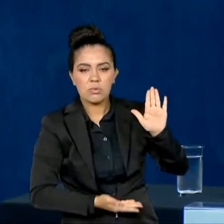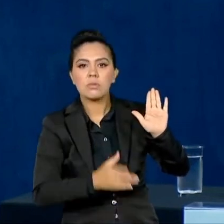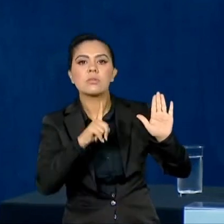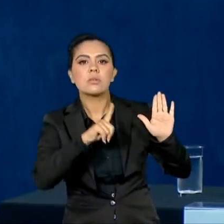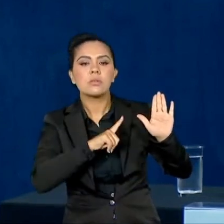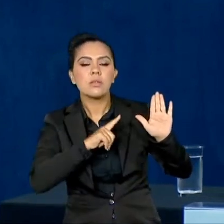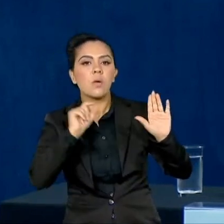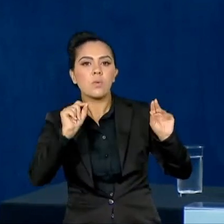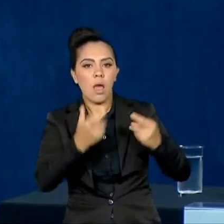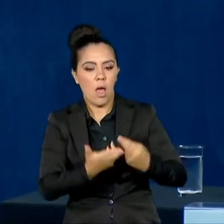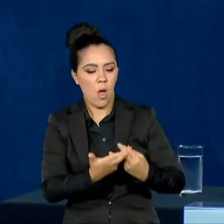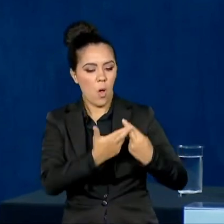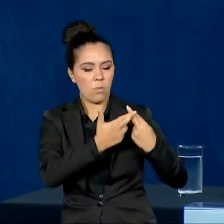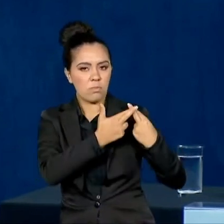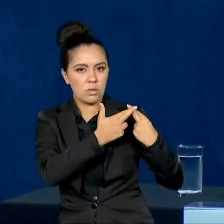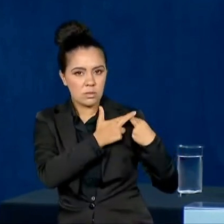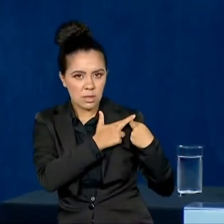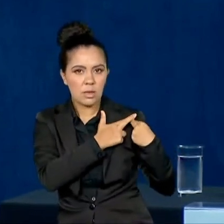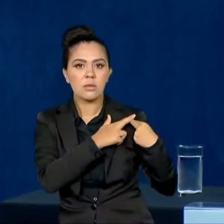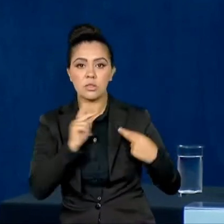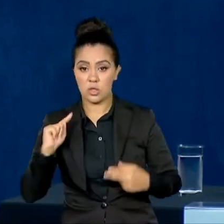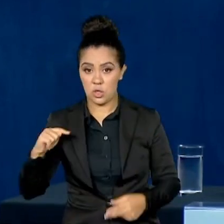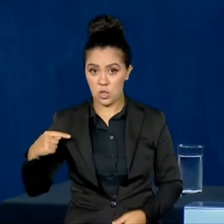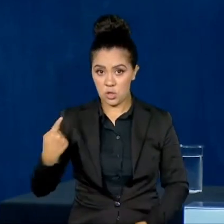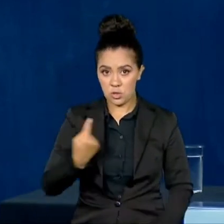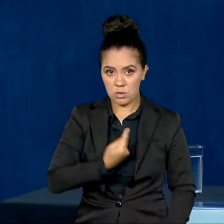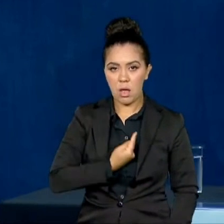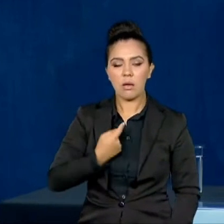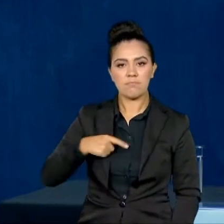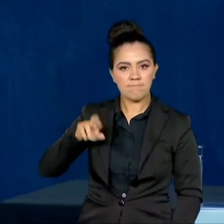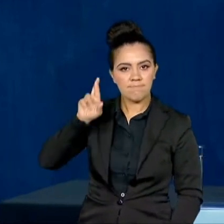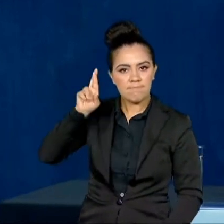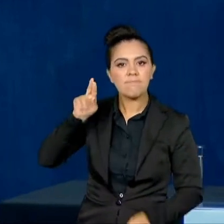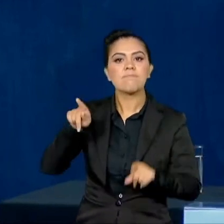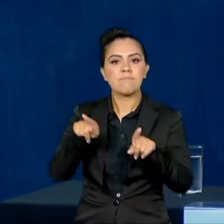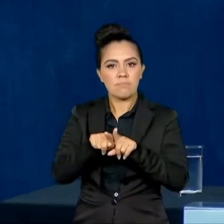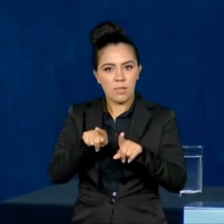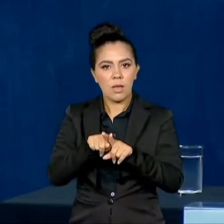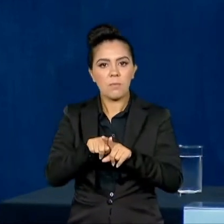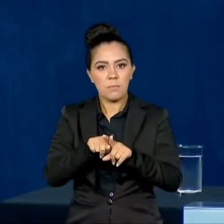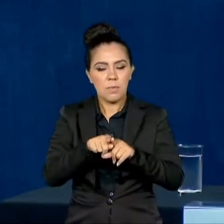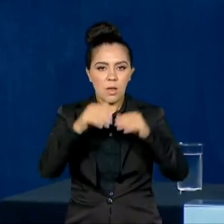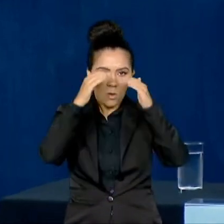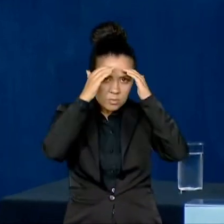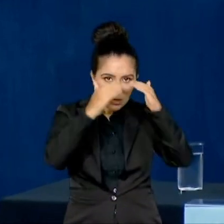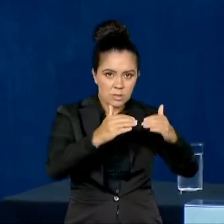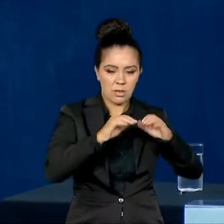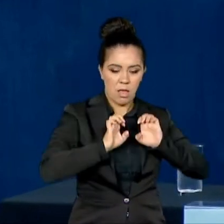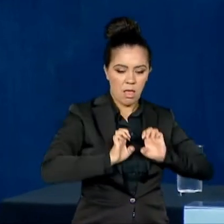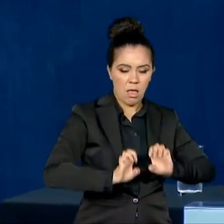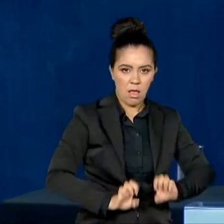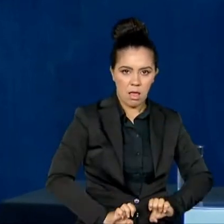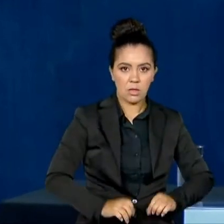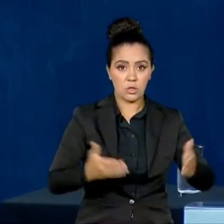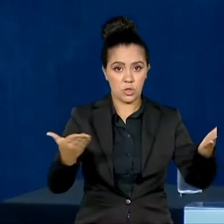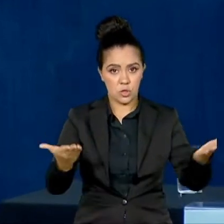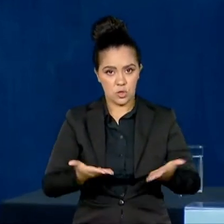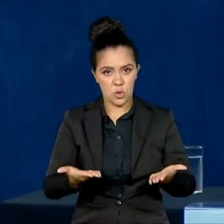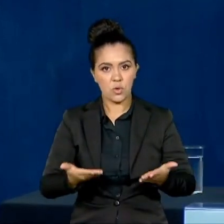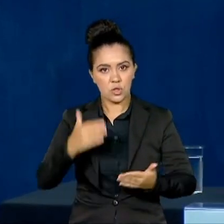estritas competências de que somos titulares e obedecendo aos limites éticos do papel que nos foi